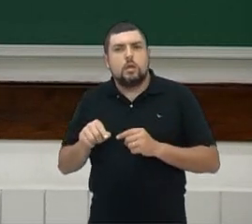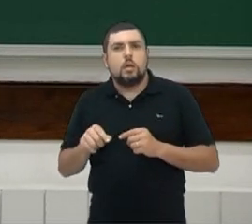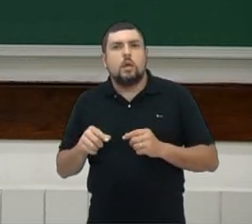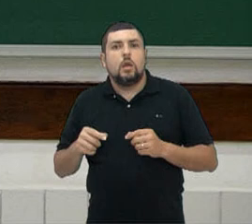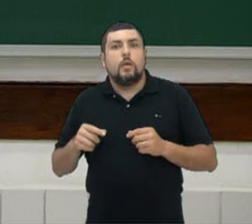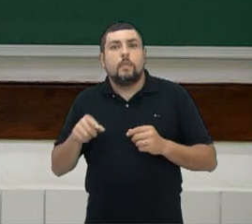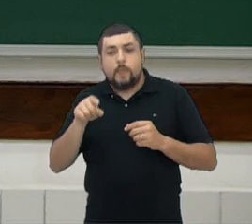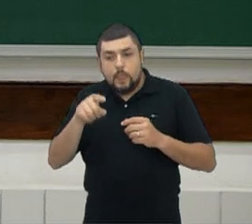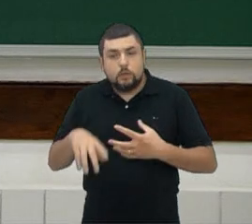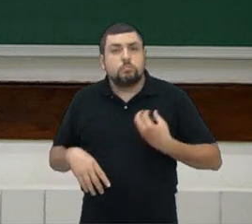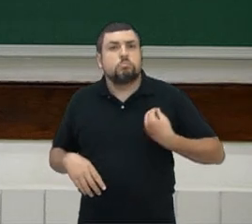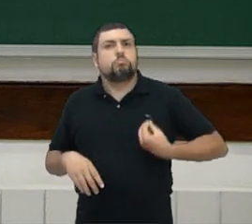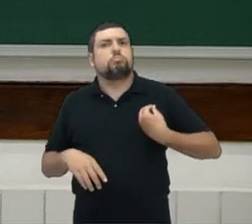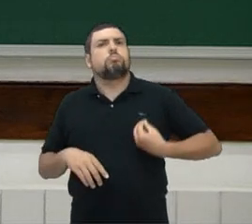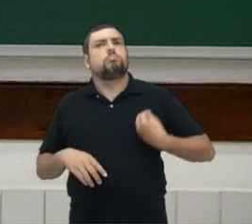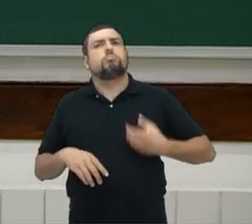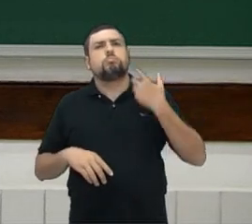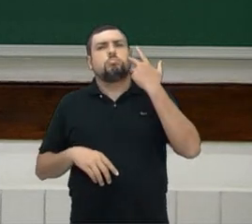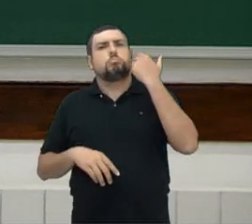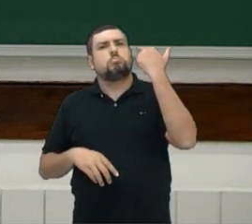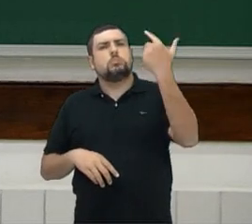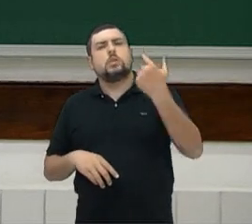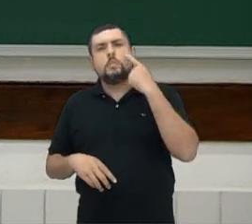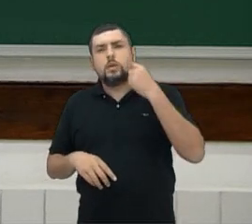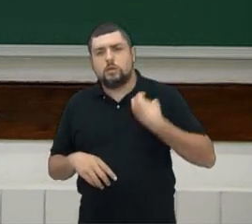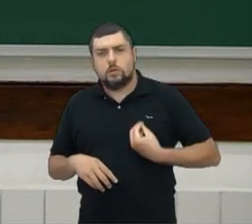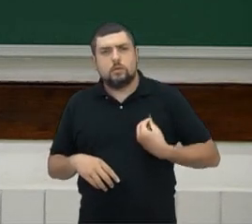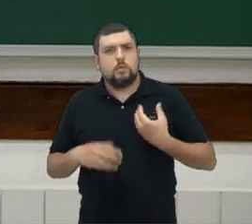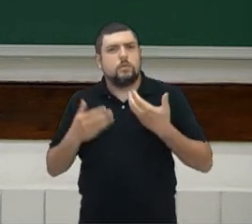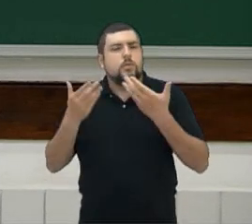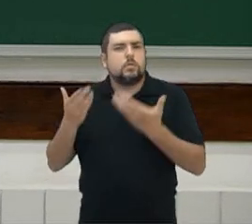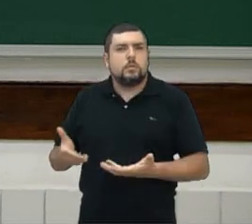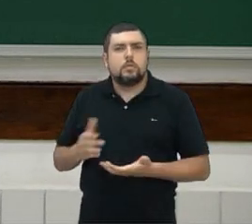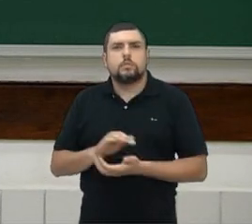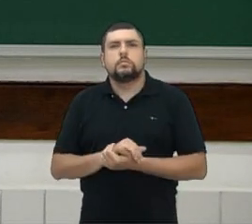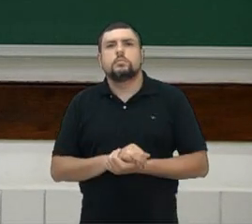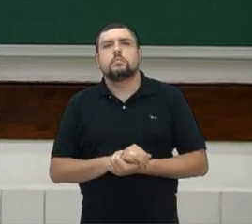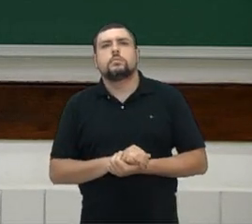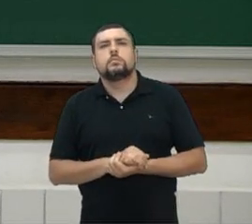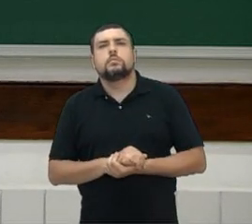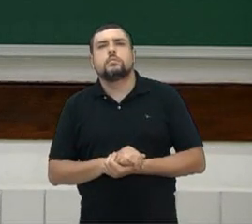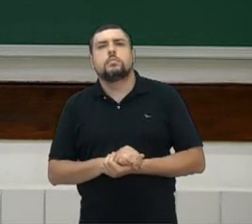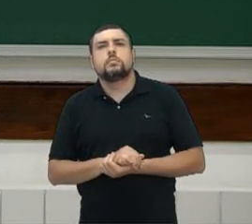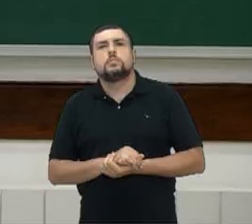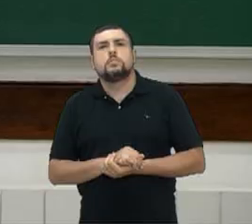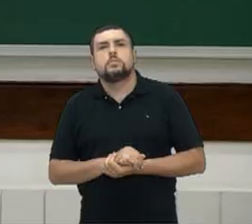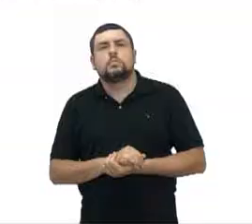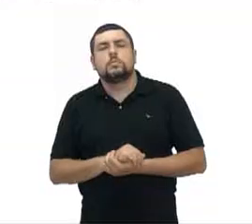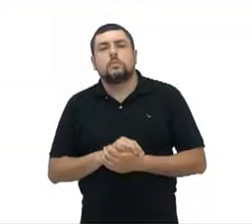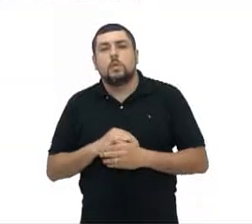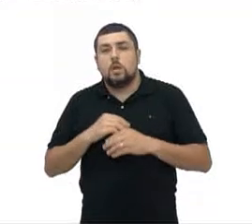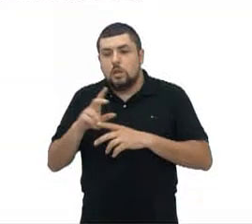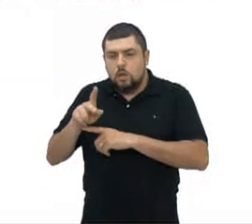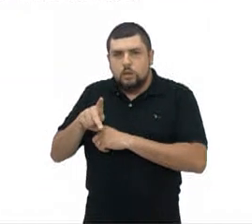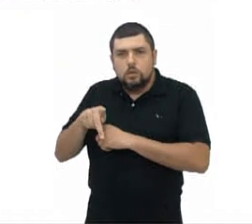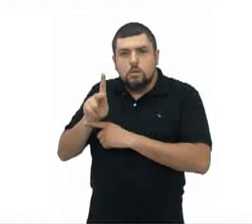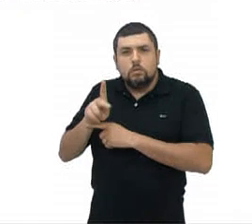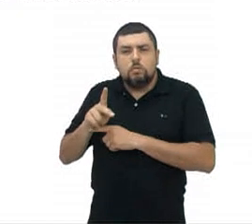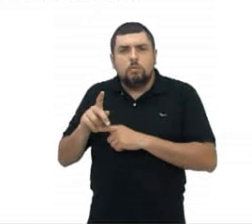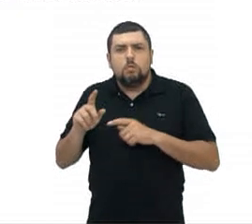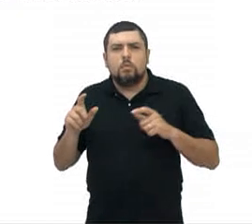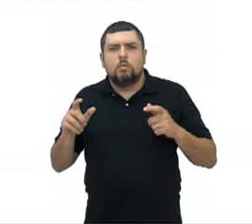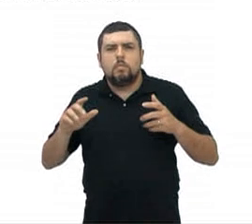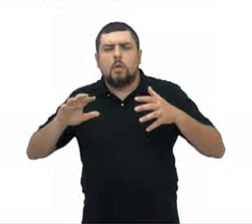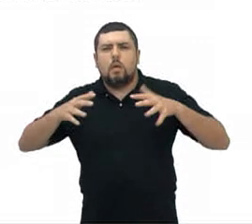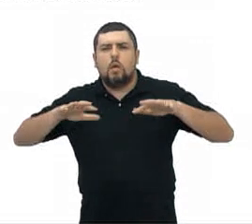Está vivendo, né, a sua vida na África normal. Cush foi empobrecendo,